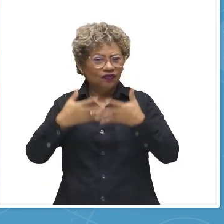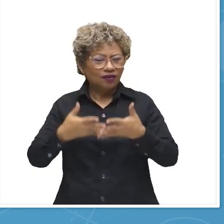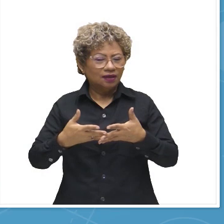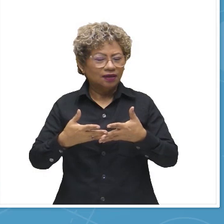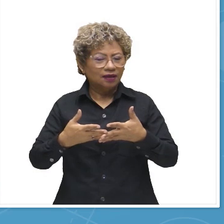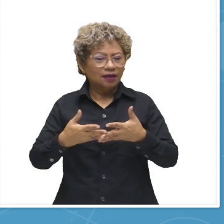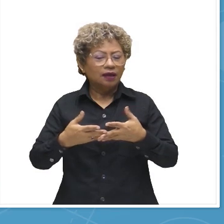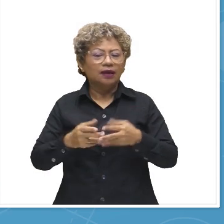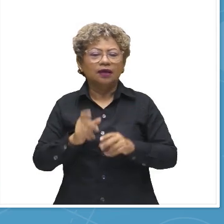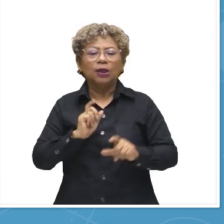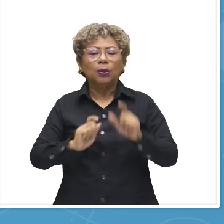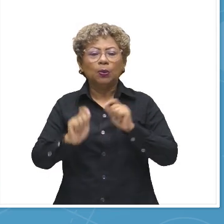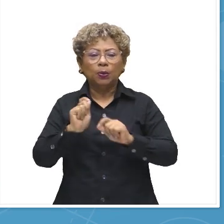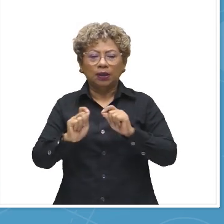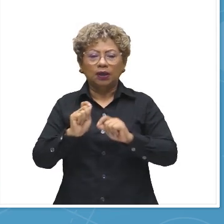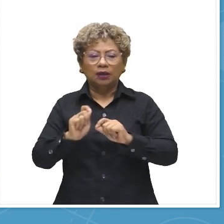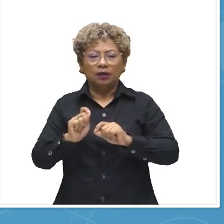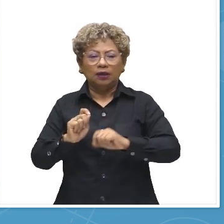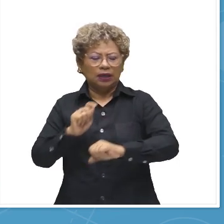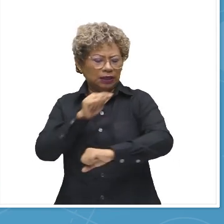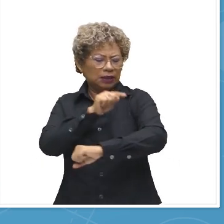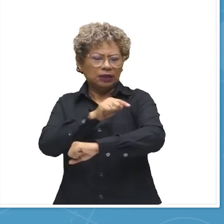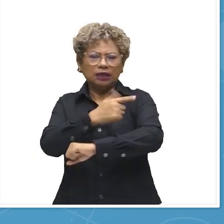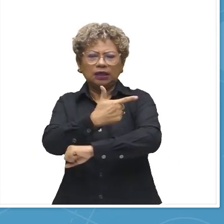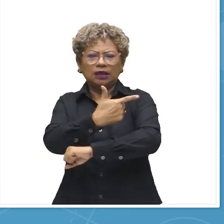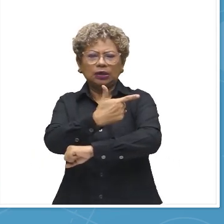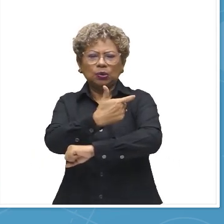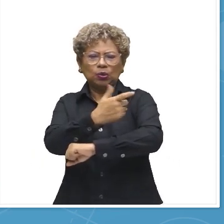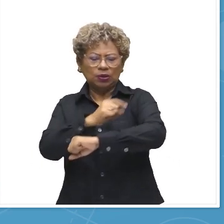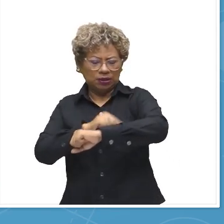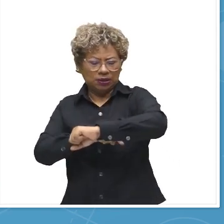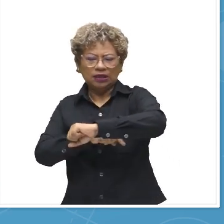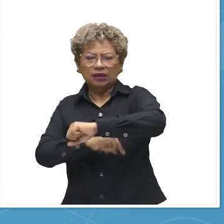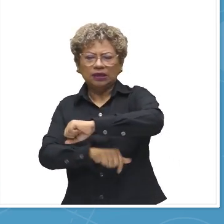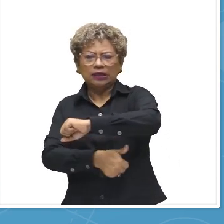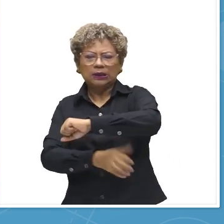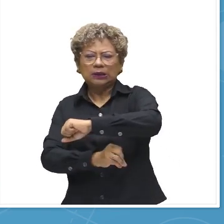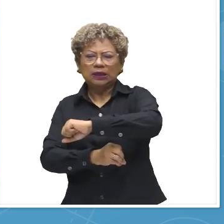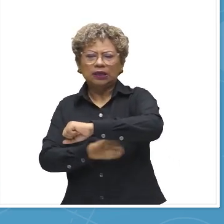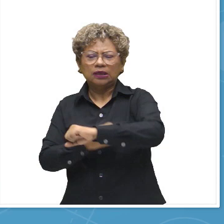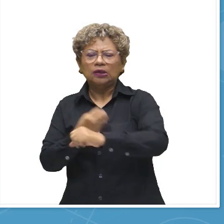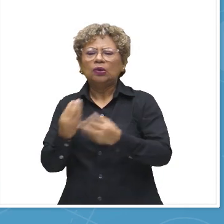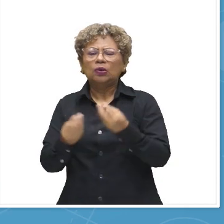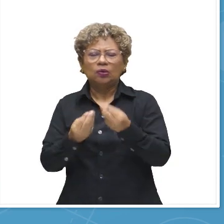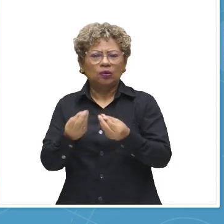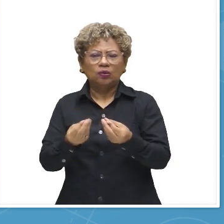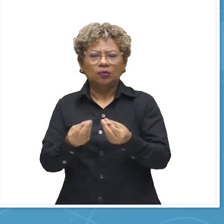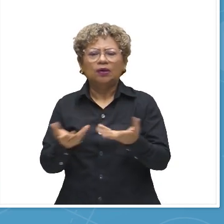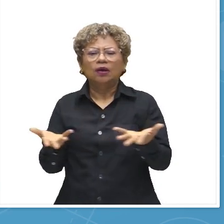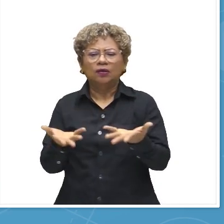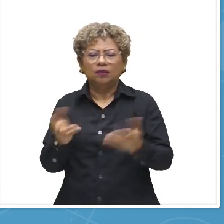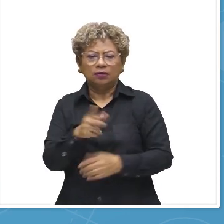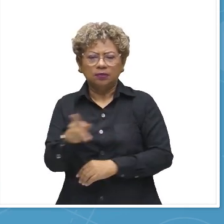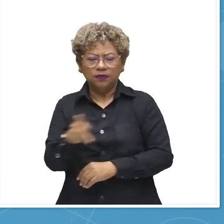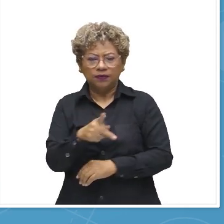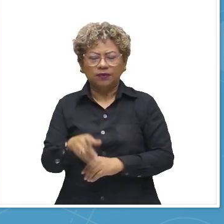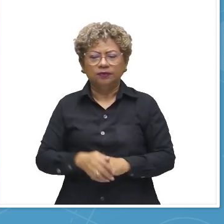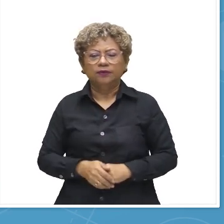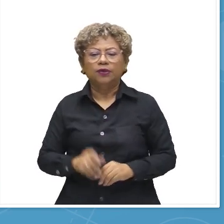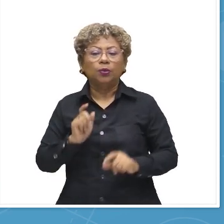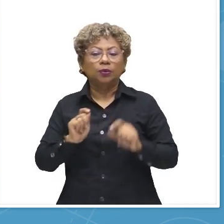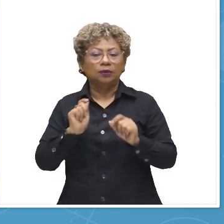número de cima, o numerador, ele é maior do que o denominador. Professor, e agora, professor? Primeira coisa que a gente tem que